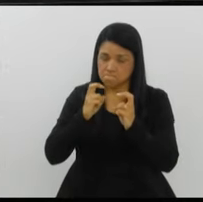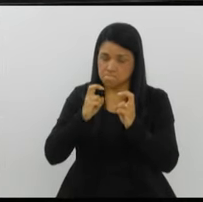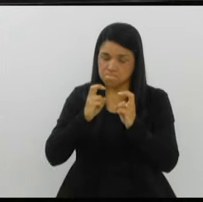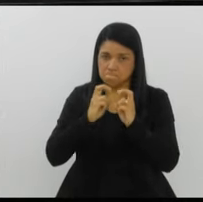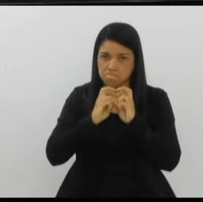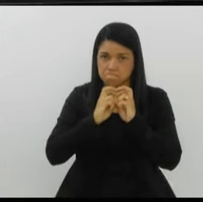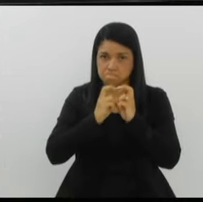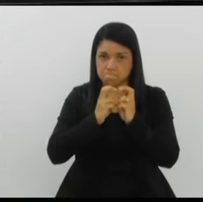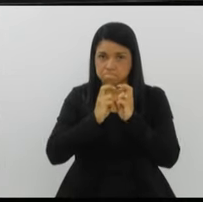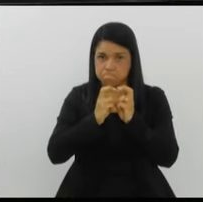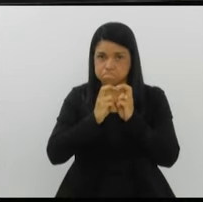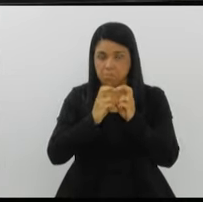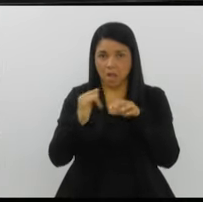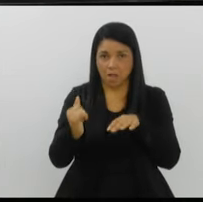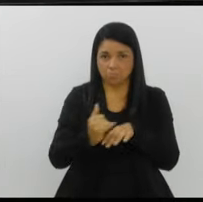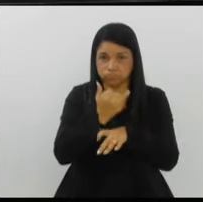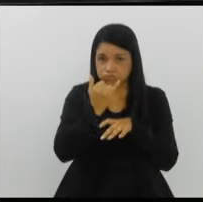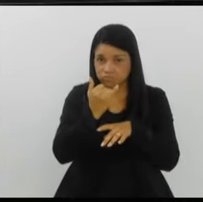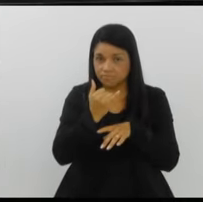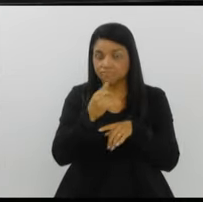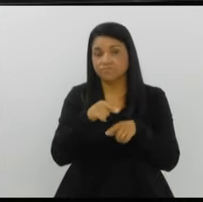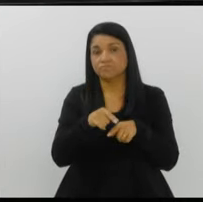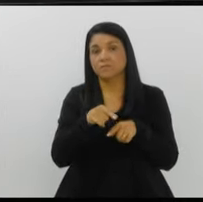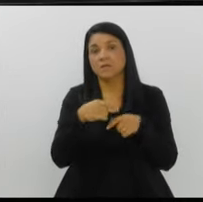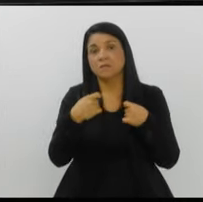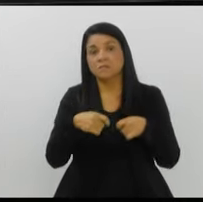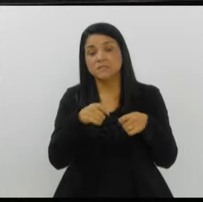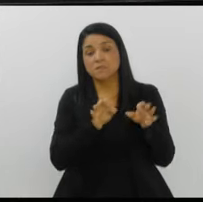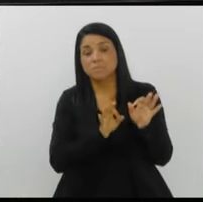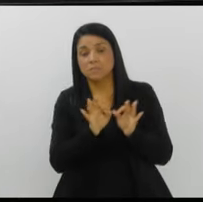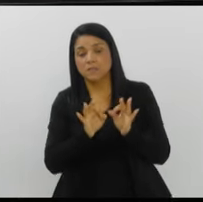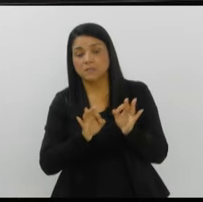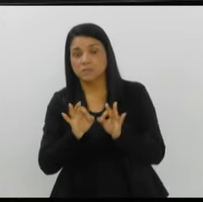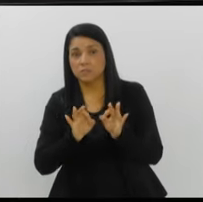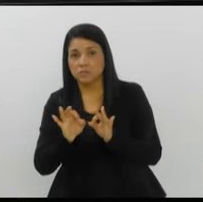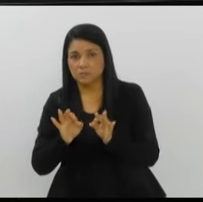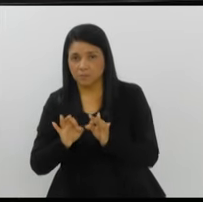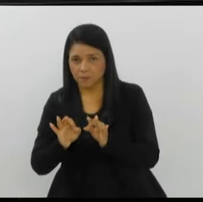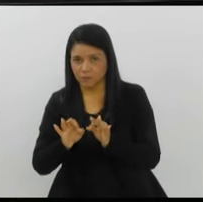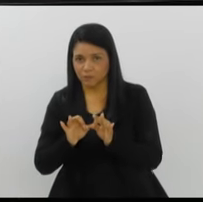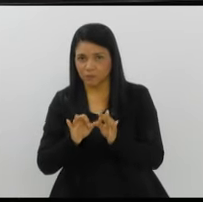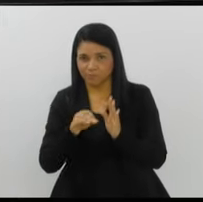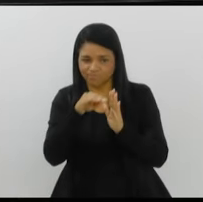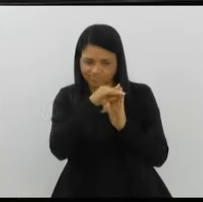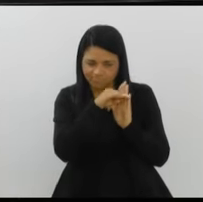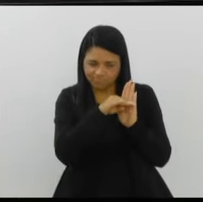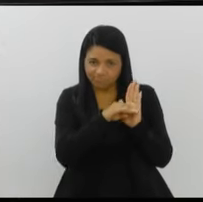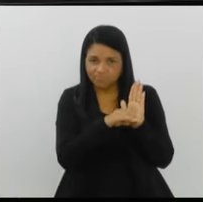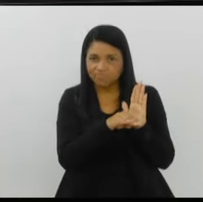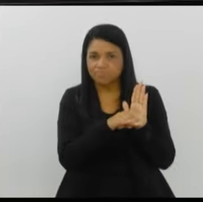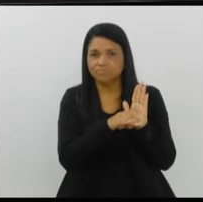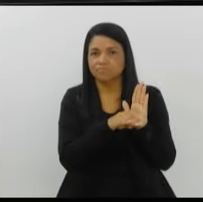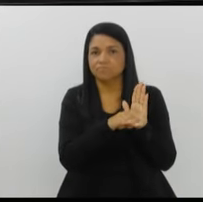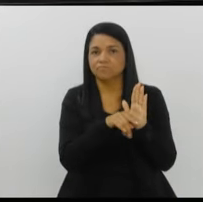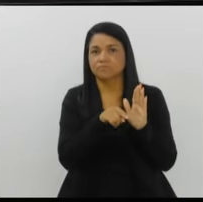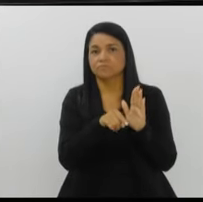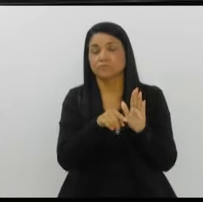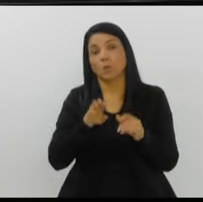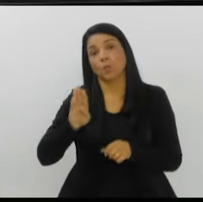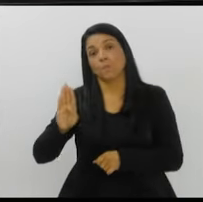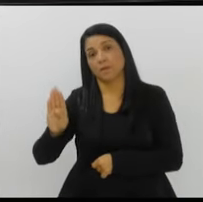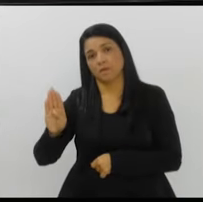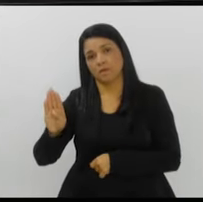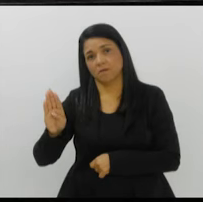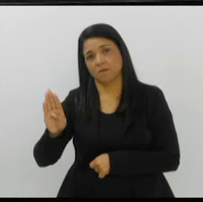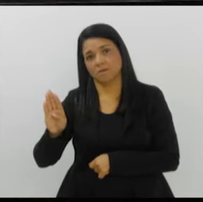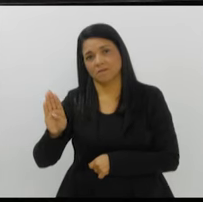tem que ter algum nível de planejamento e organização para se ter esse plano de contingenciamento,